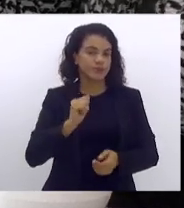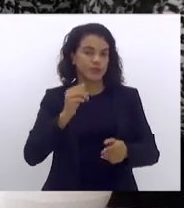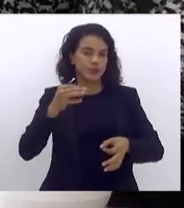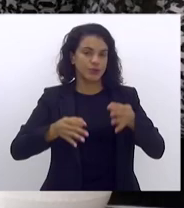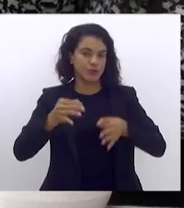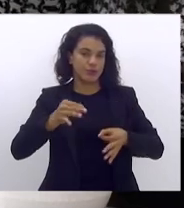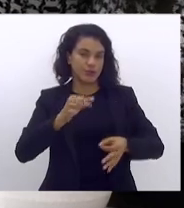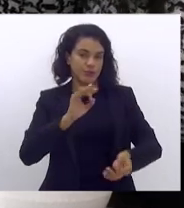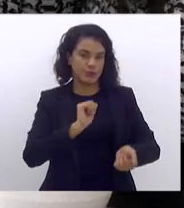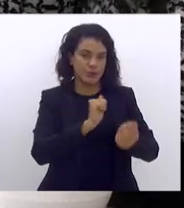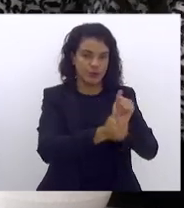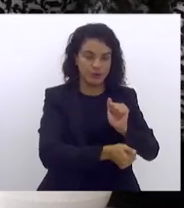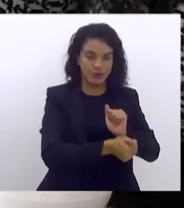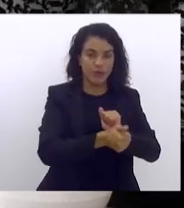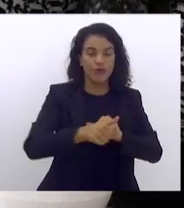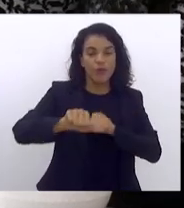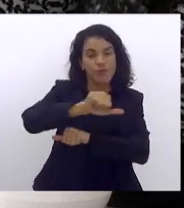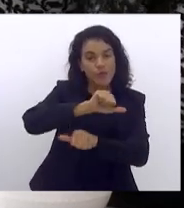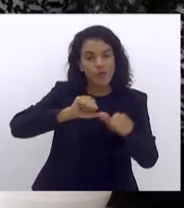foi reformada,